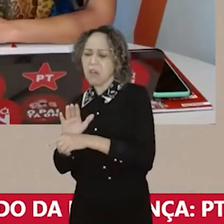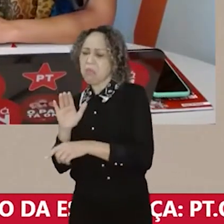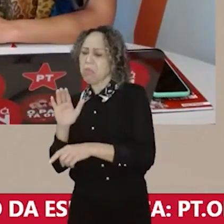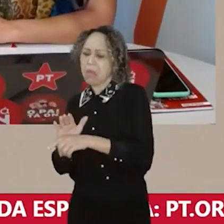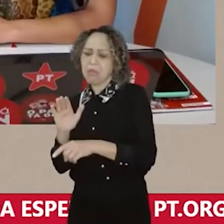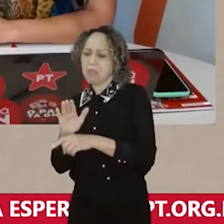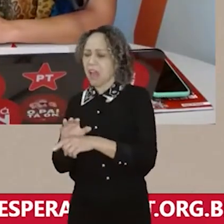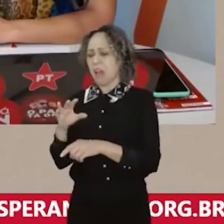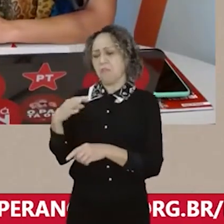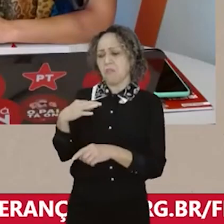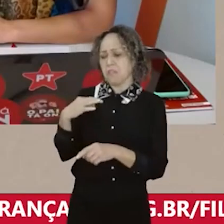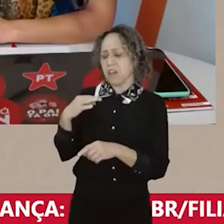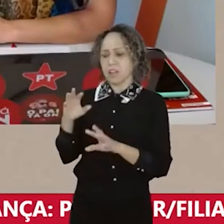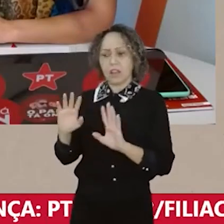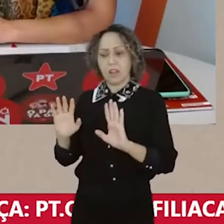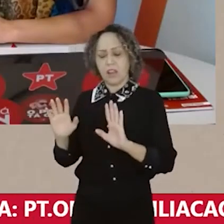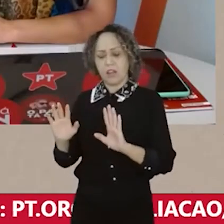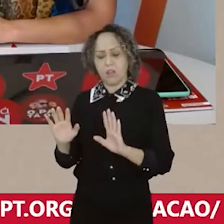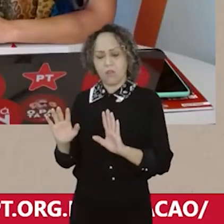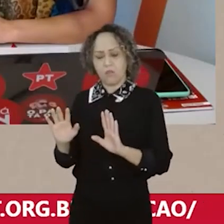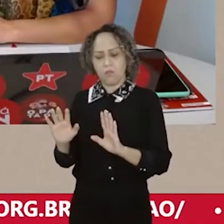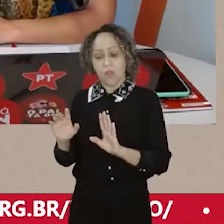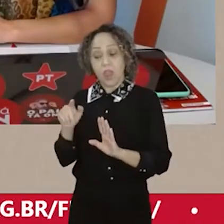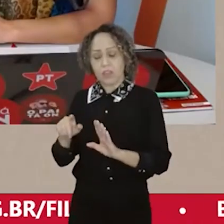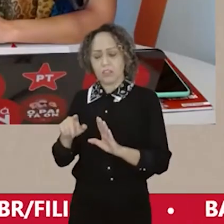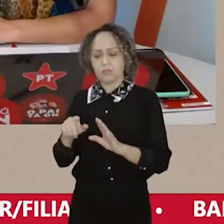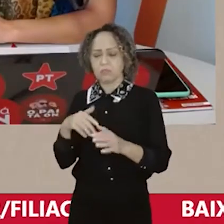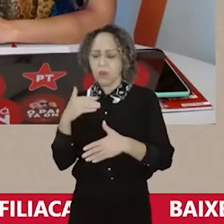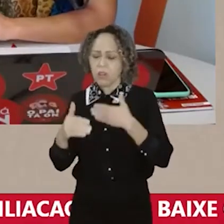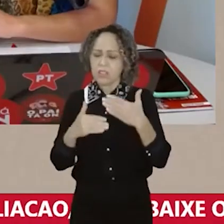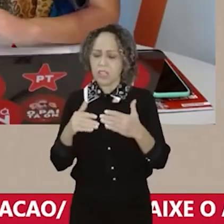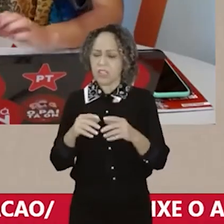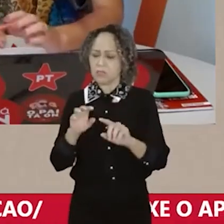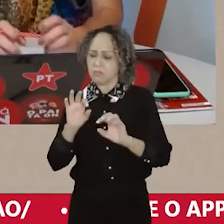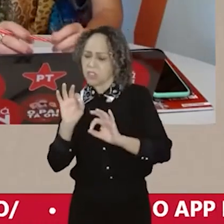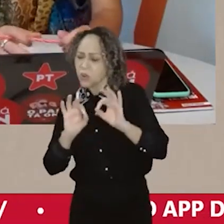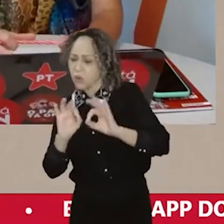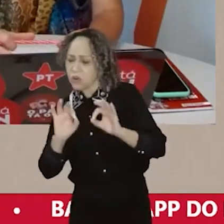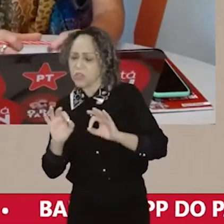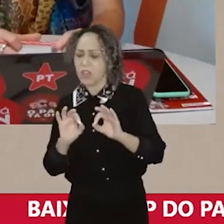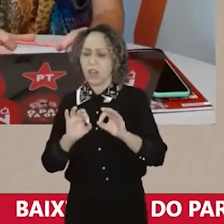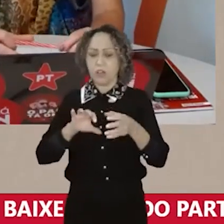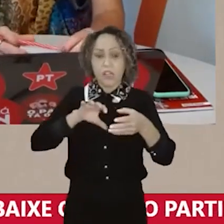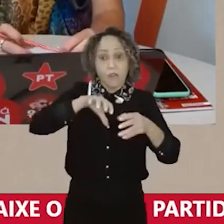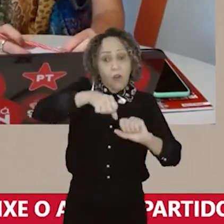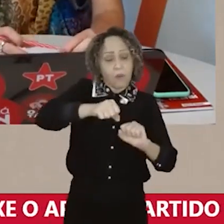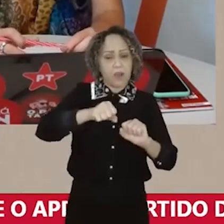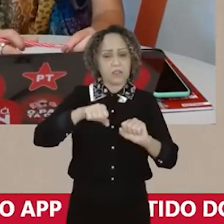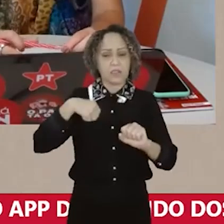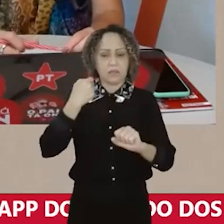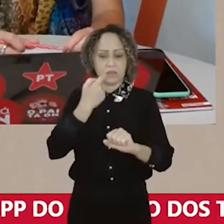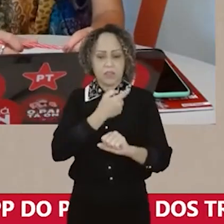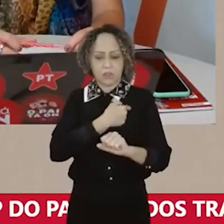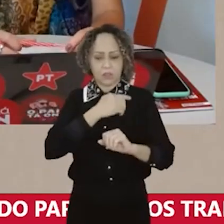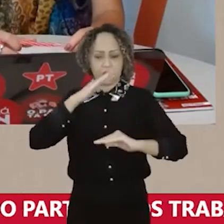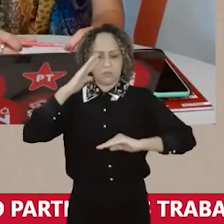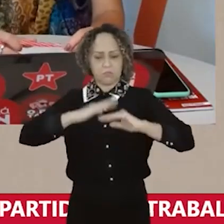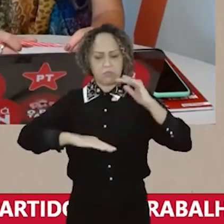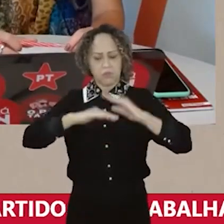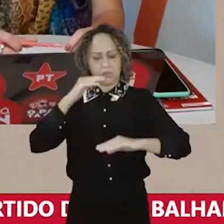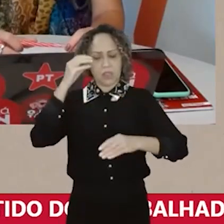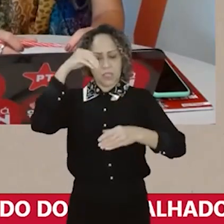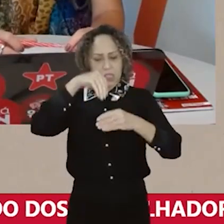tinha todo um processo de construção, de formação das nossas profissionais na rede de assistência